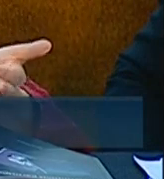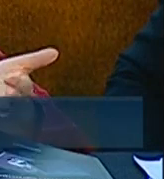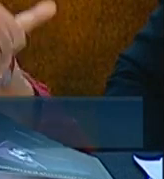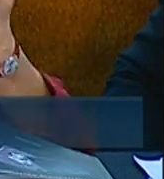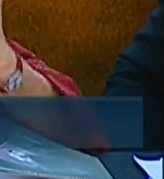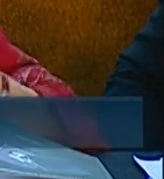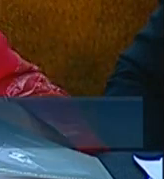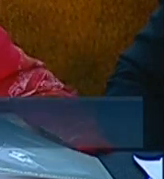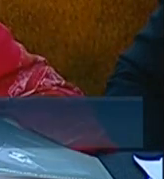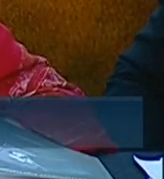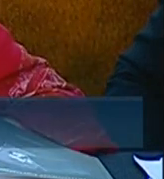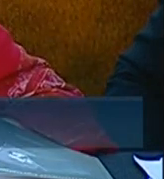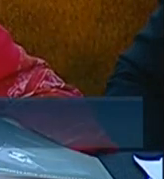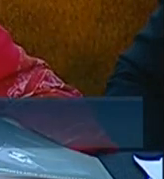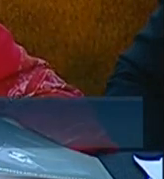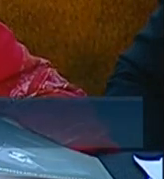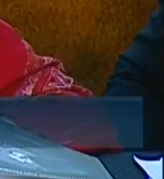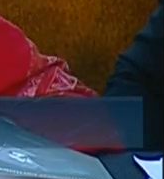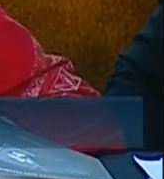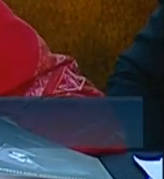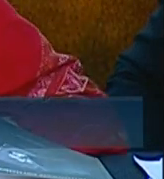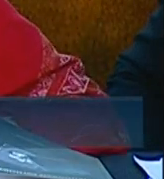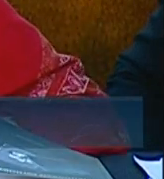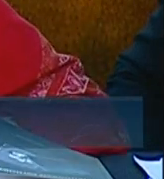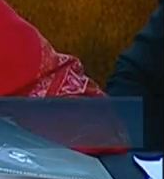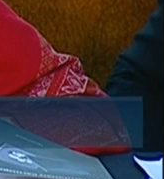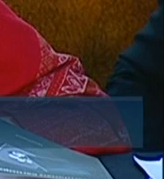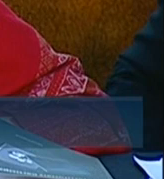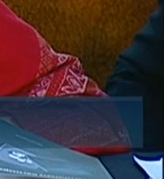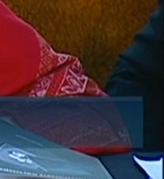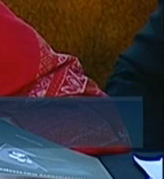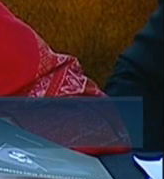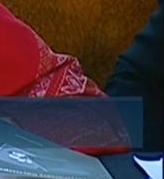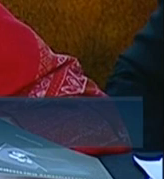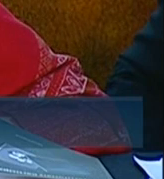sentados aí em nós aqui é circunstancial.